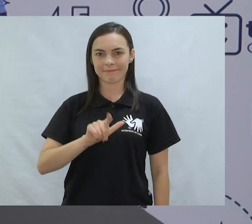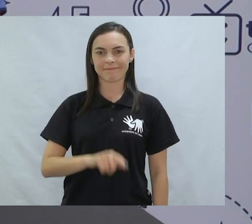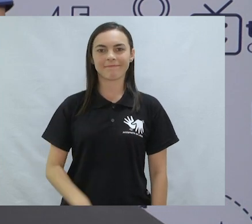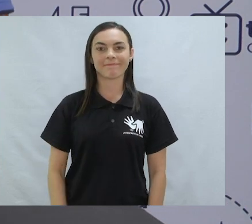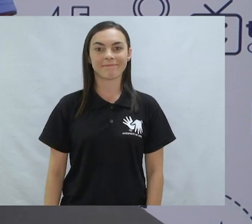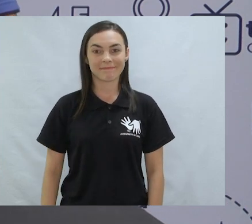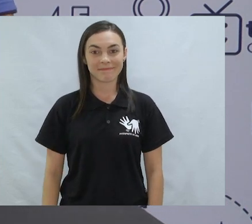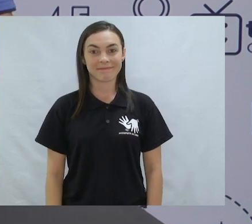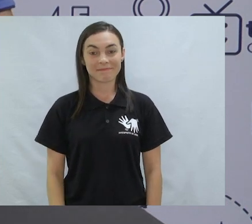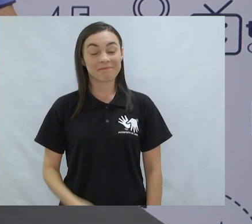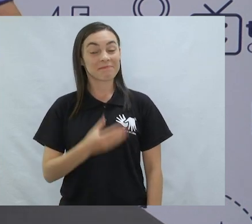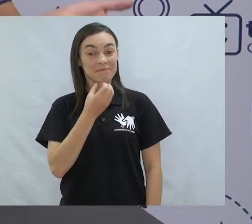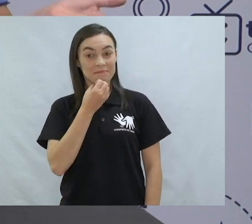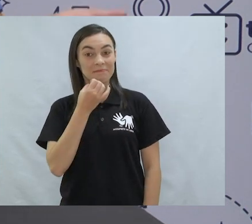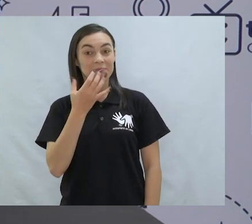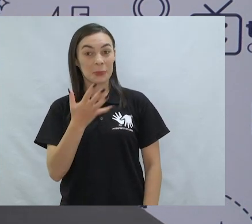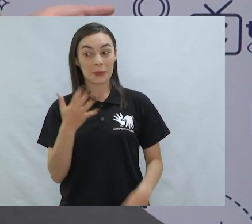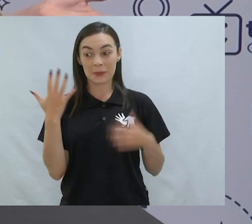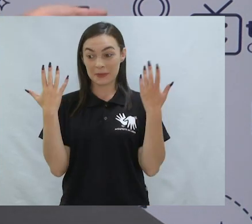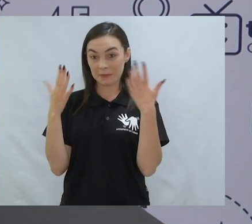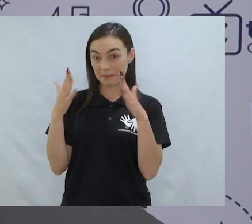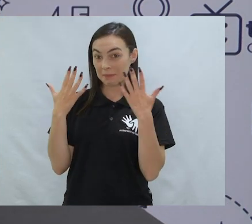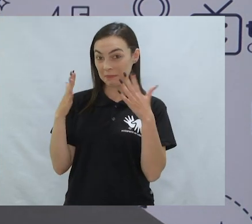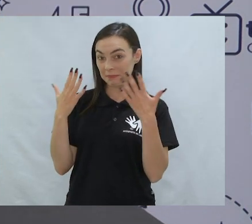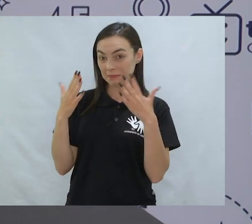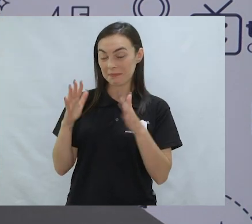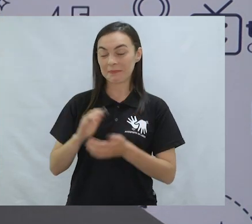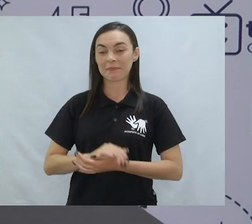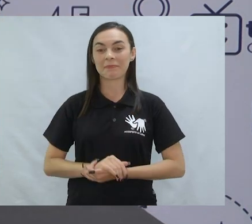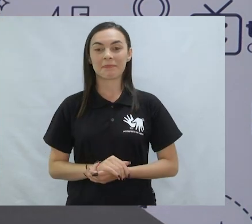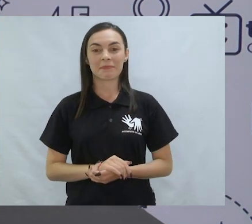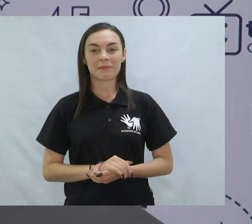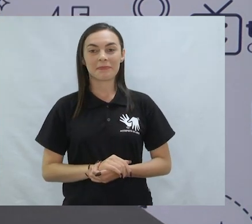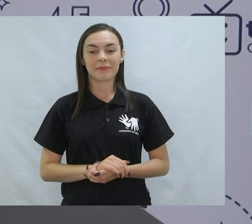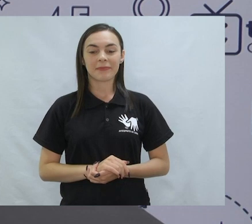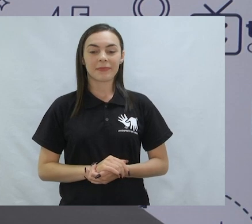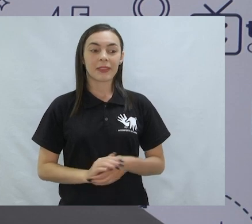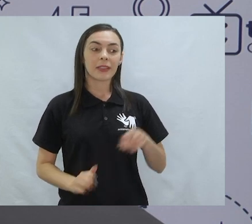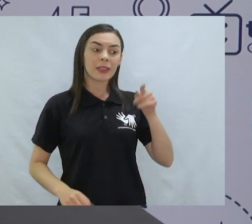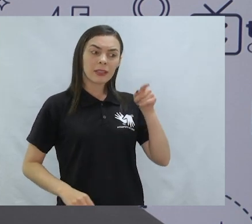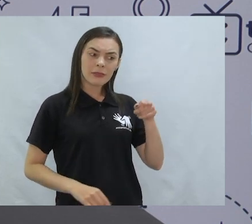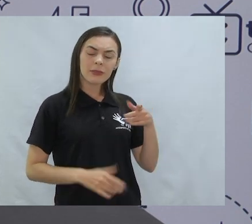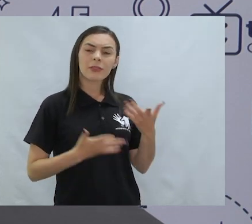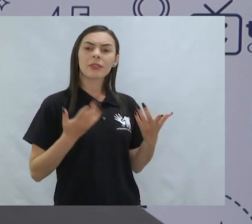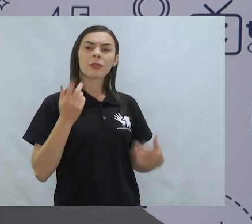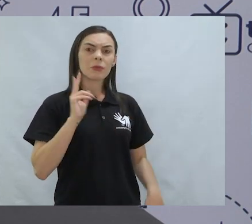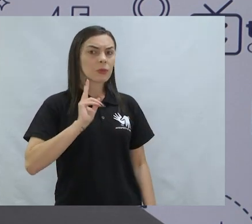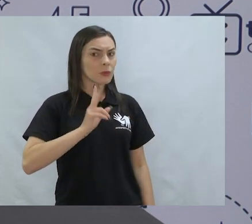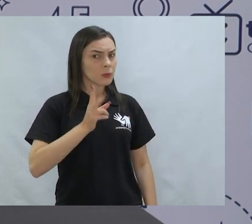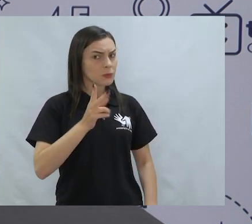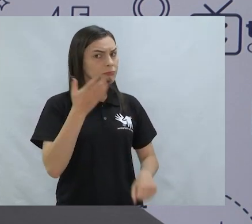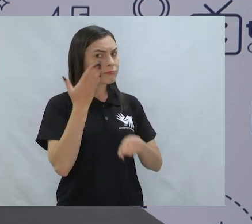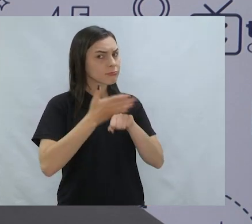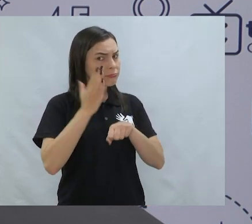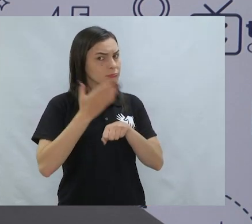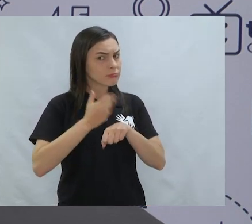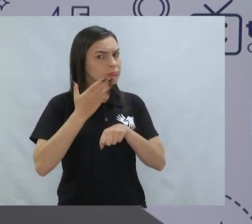linha. Veja só. Muito bem, Isa. Parabéns para você. Max,